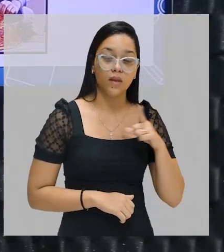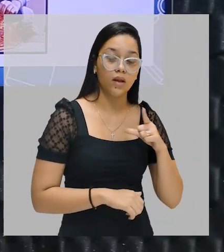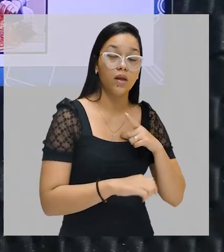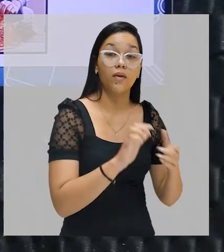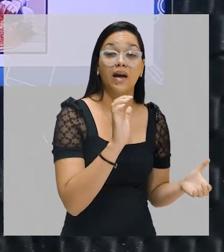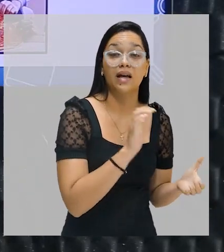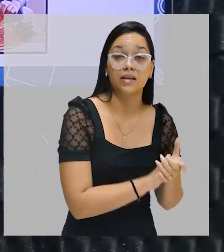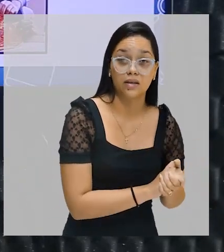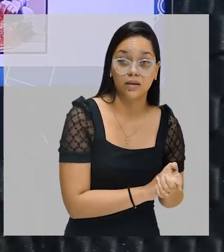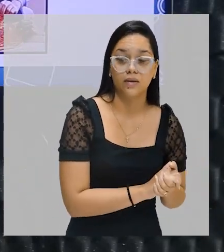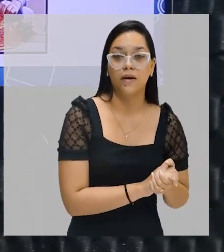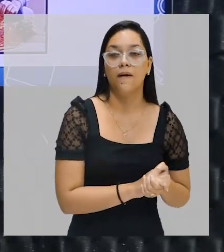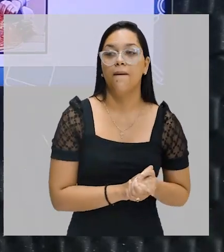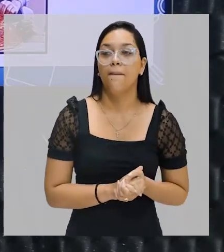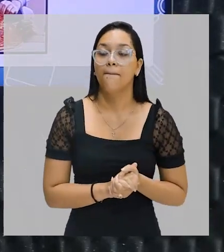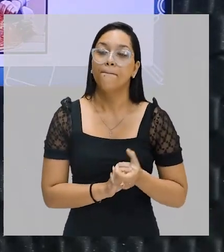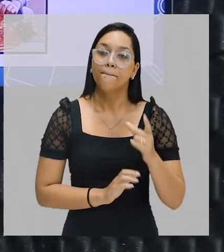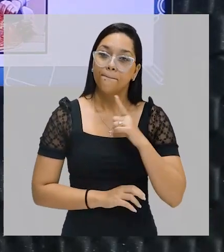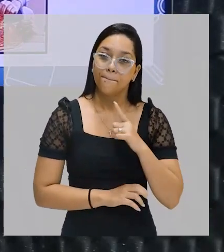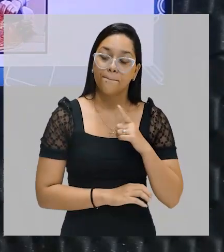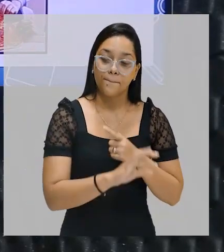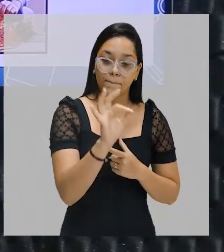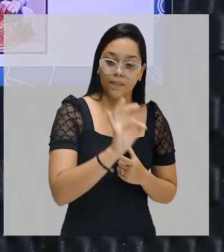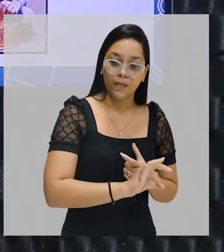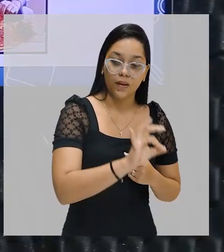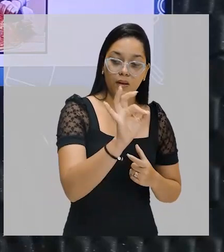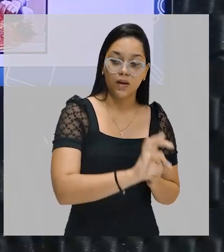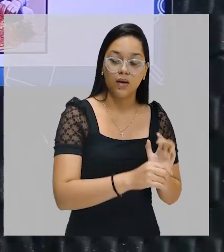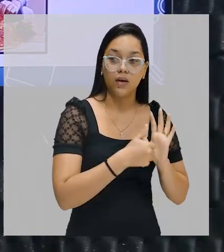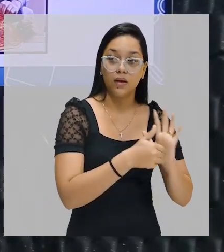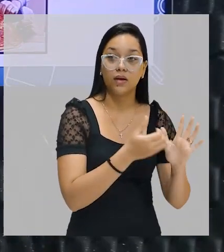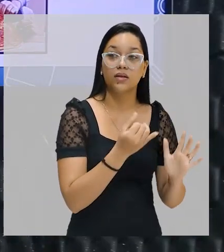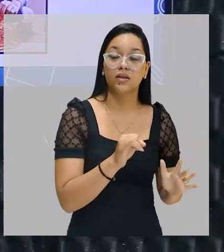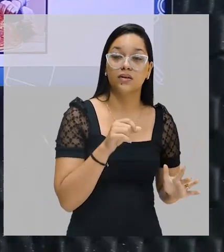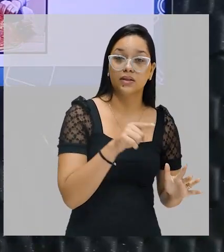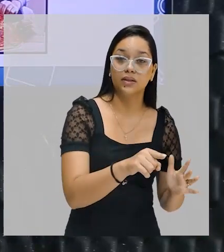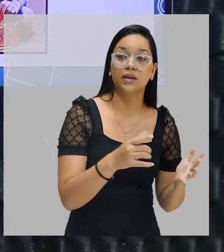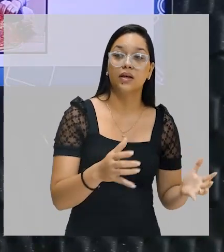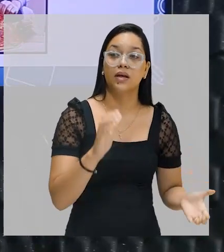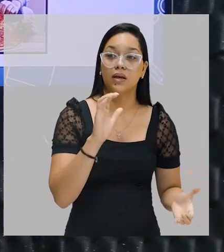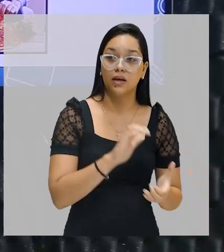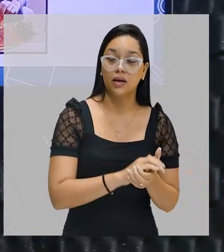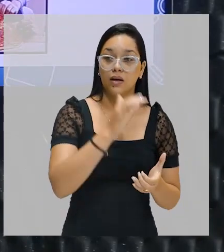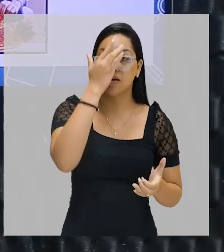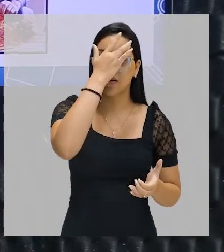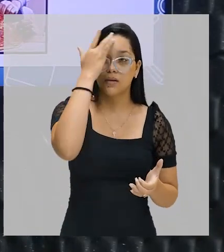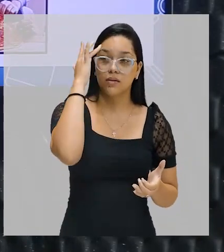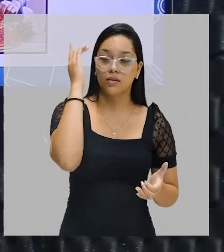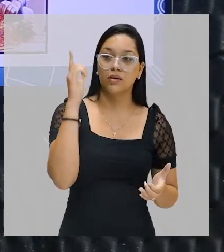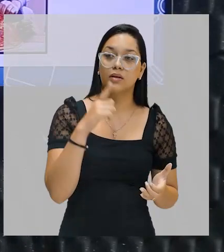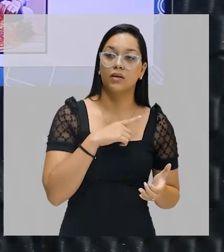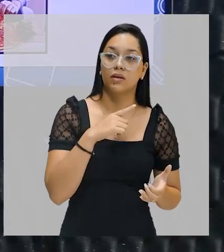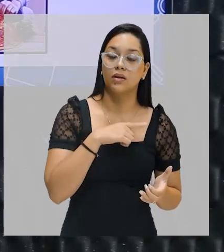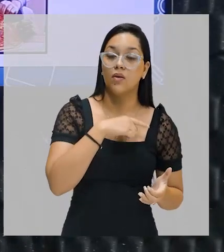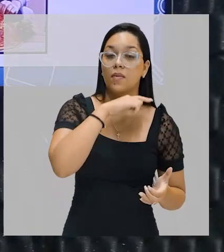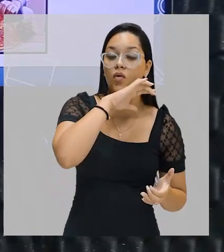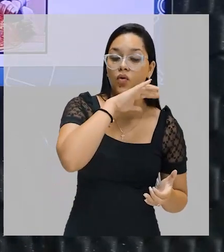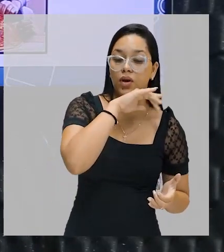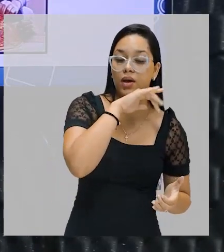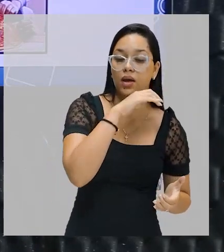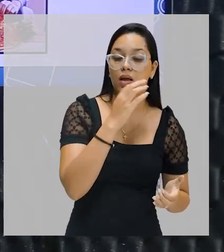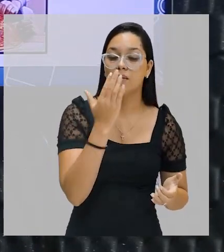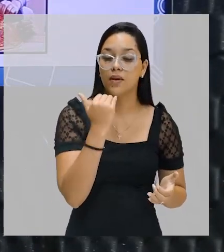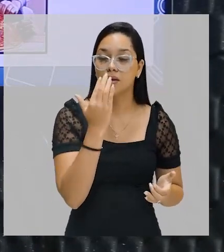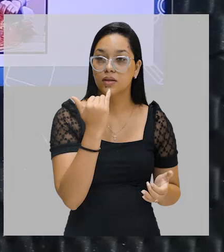casal. Ó. Existe uma pesquisa que mostra que se você casa com uma pessoa que tem uma má